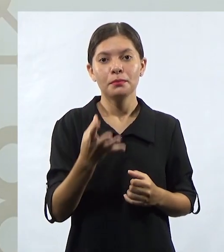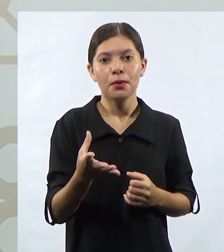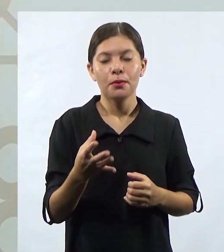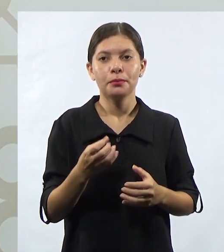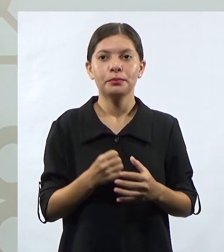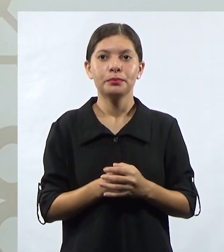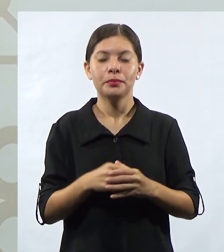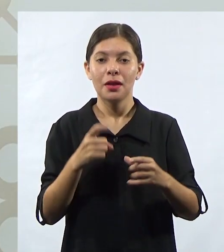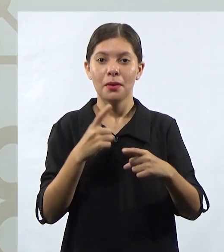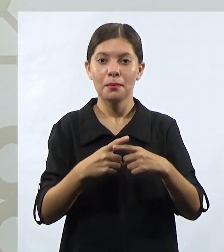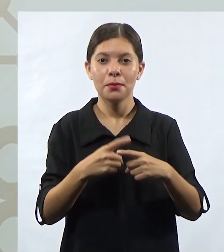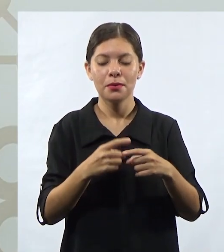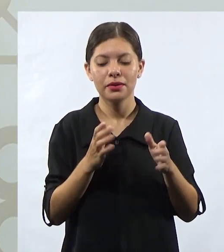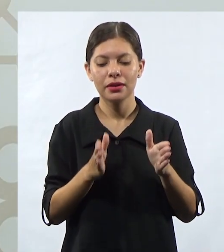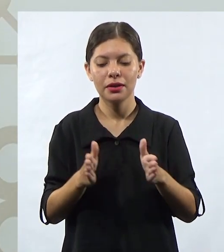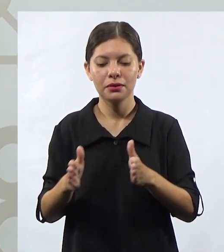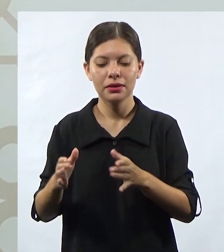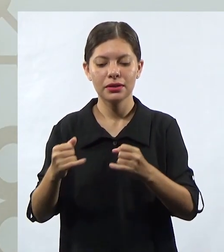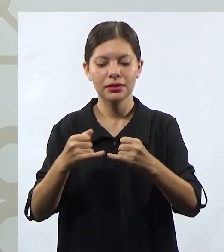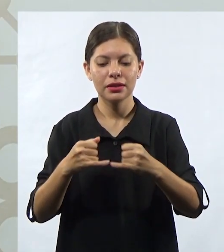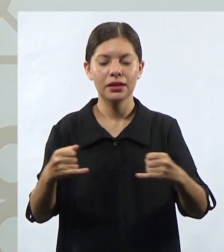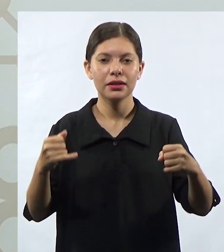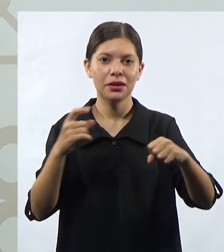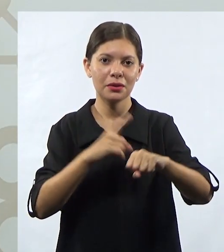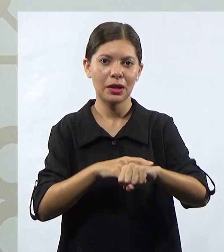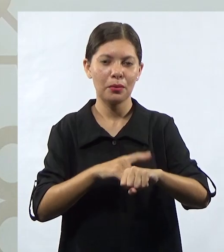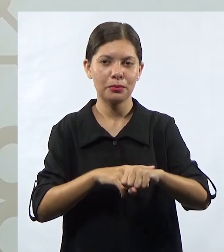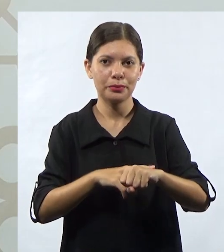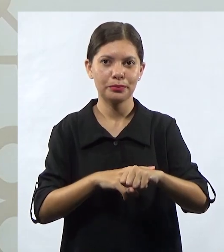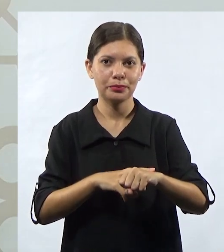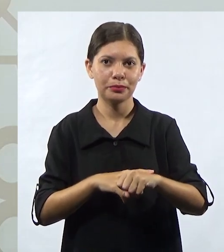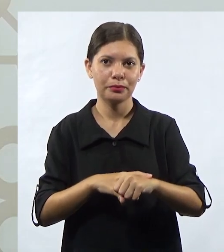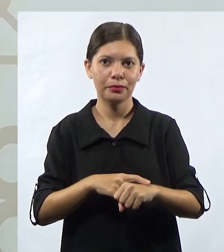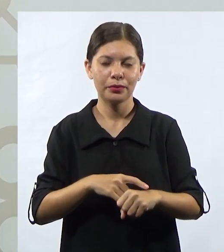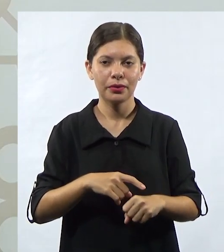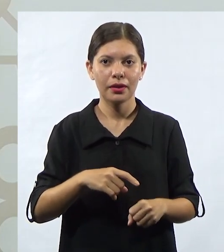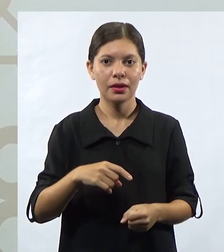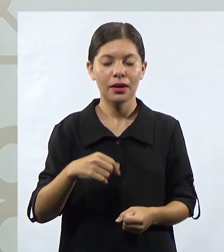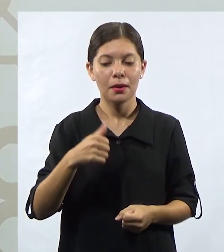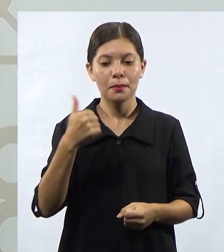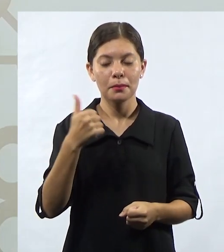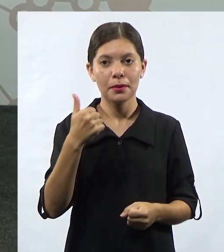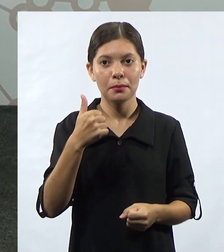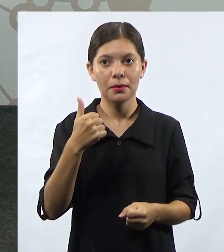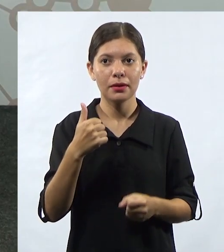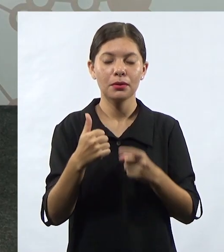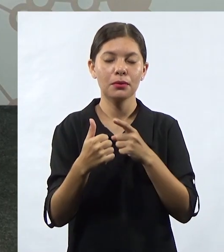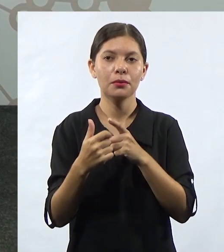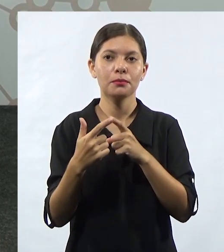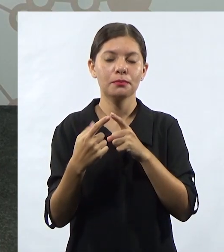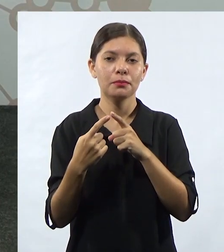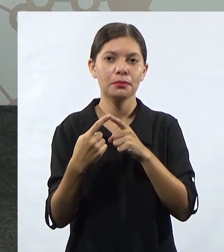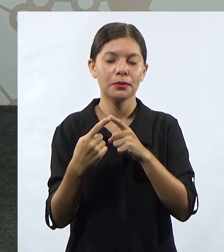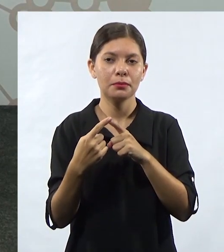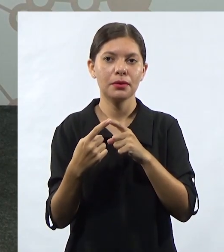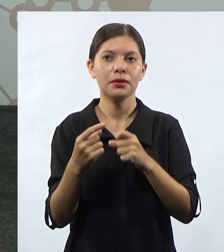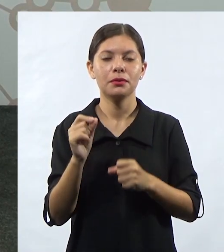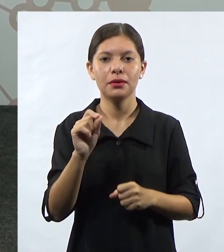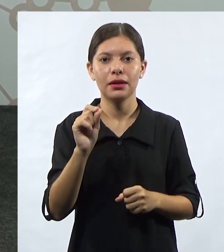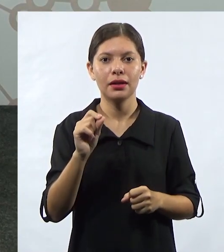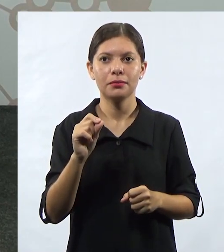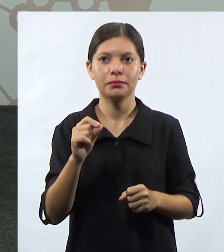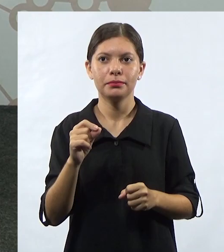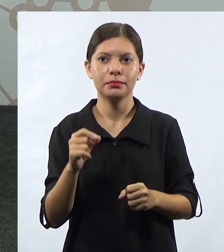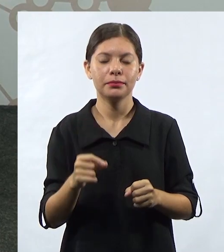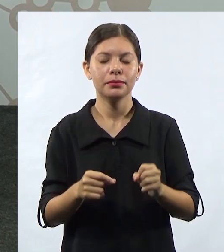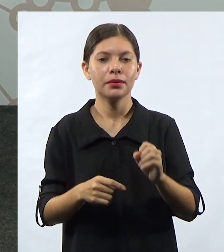são os benefícios de você organizar uma linha do tempo? Primeiro, a linha do tempo, ela traz o recurso visual,